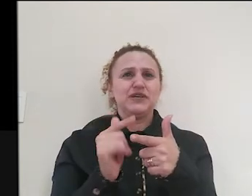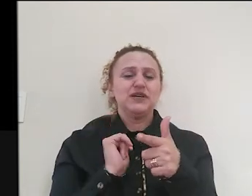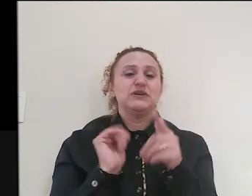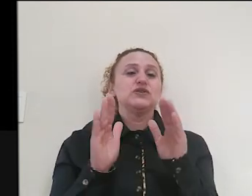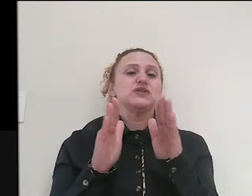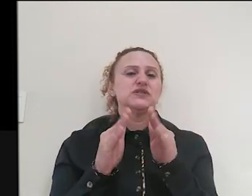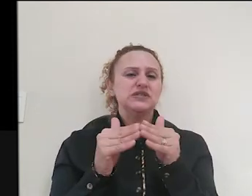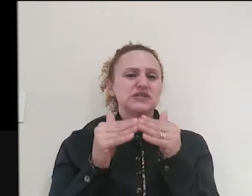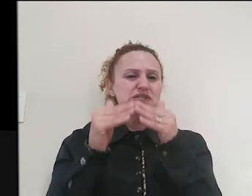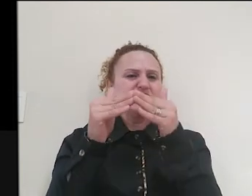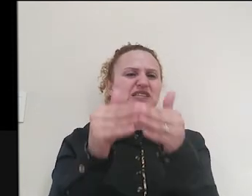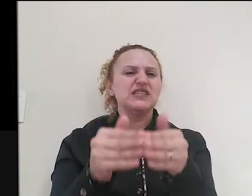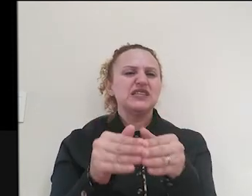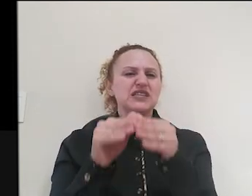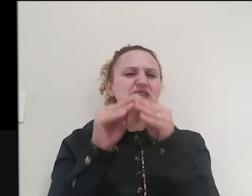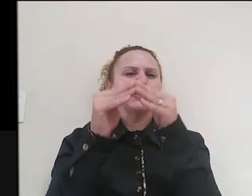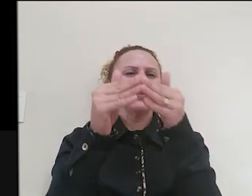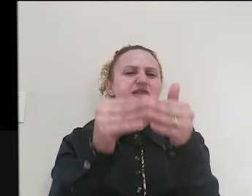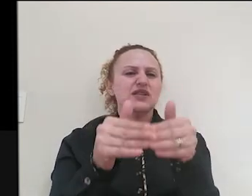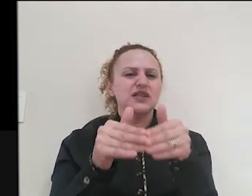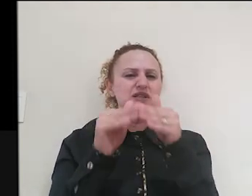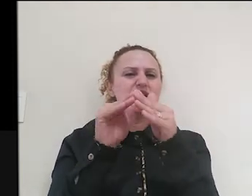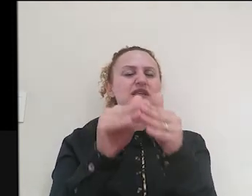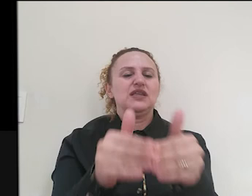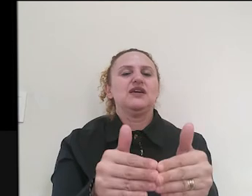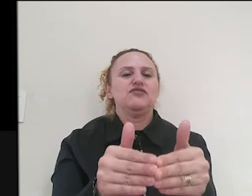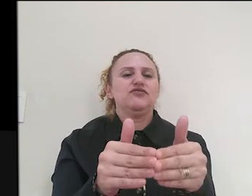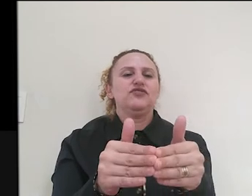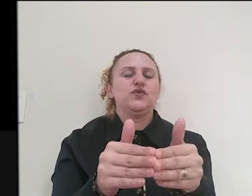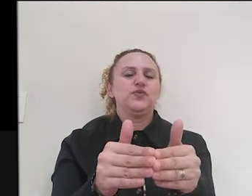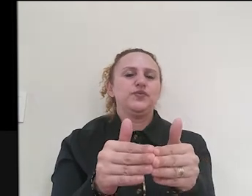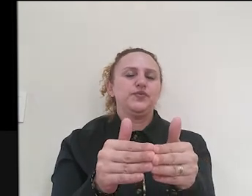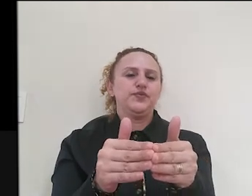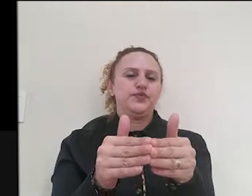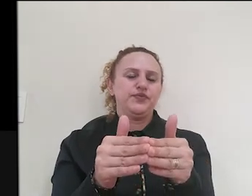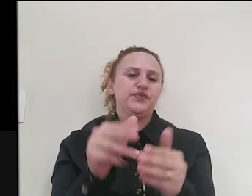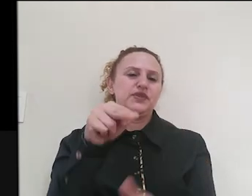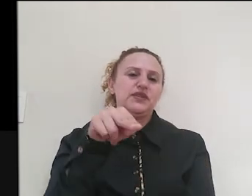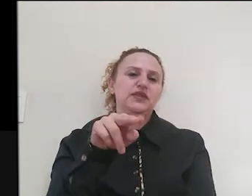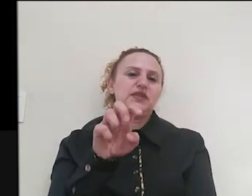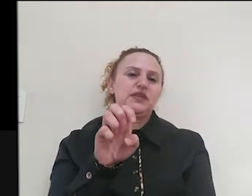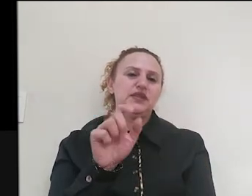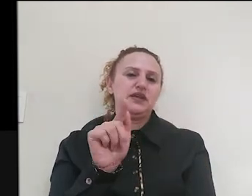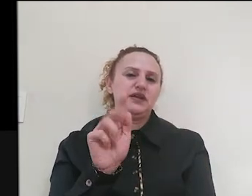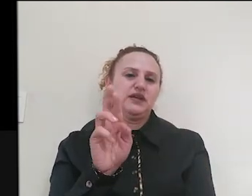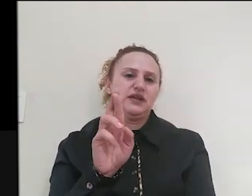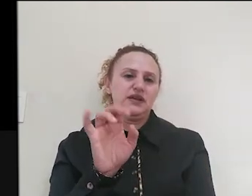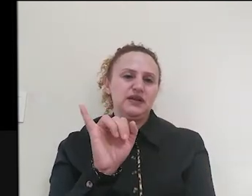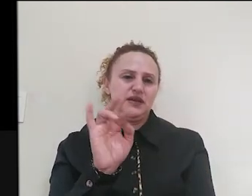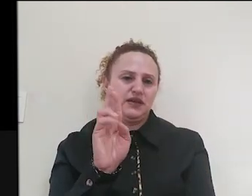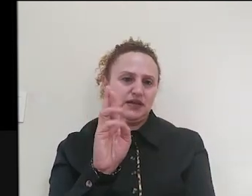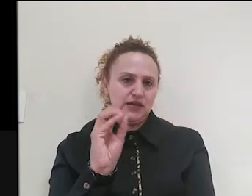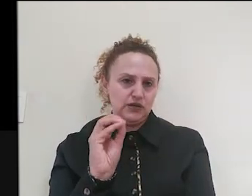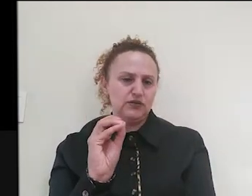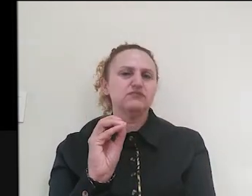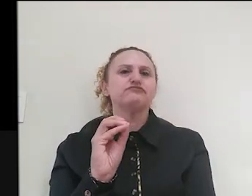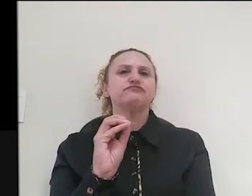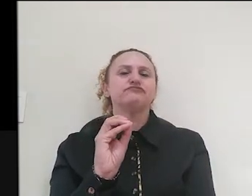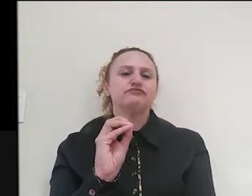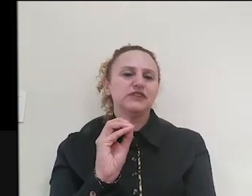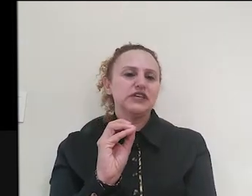existir, né, da maneira do sofrimento dessas pessoas arrancadas de seus lugares para vir trabalhar de maneira